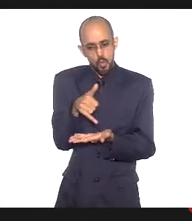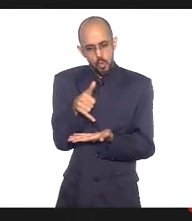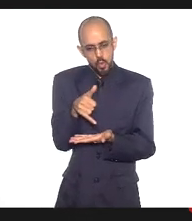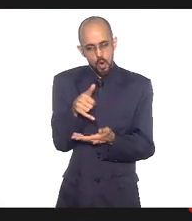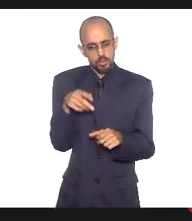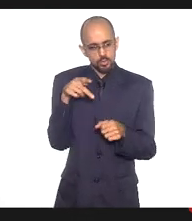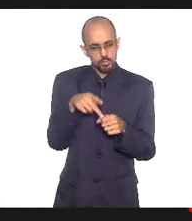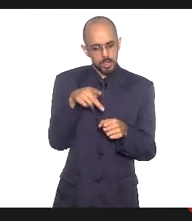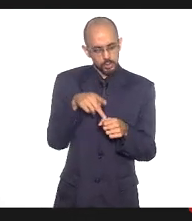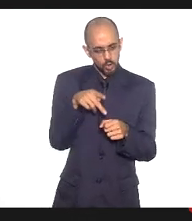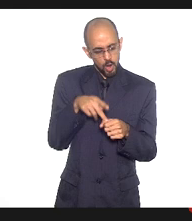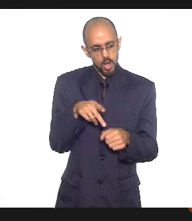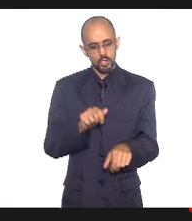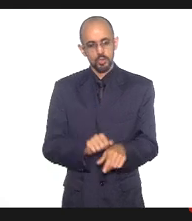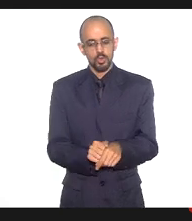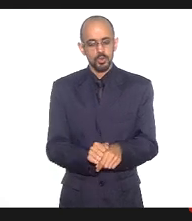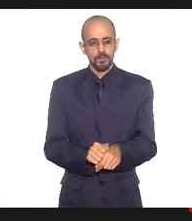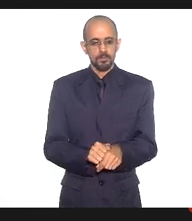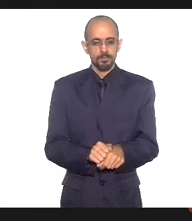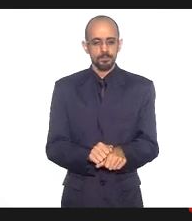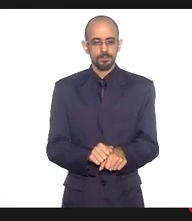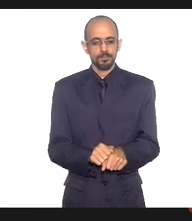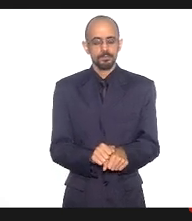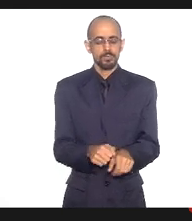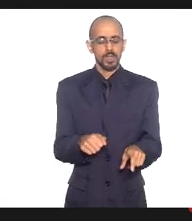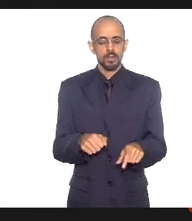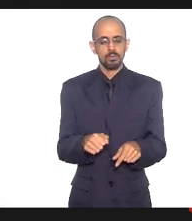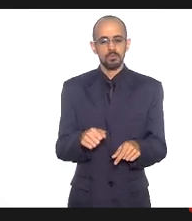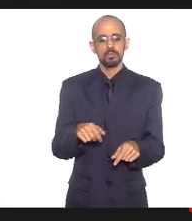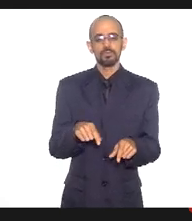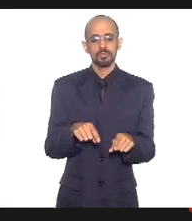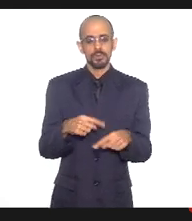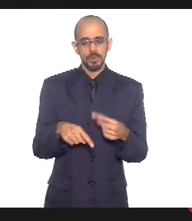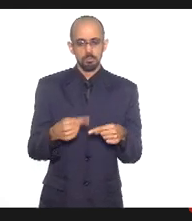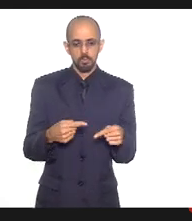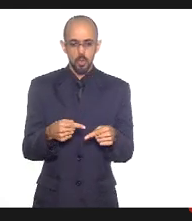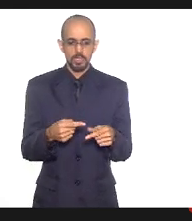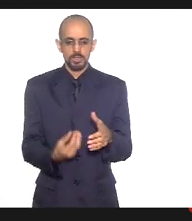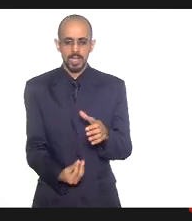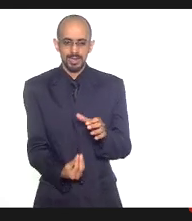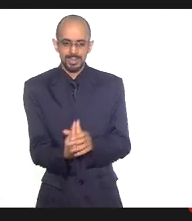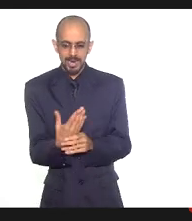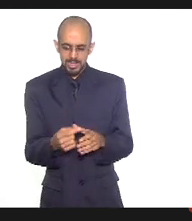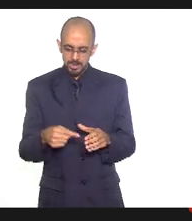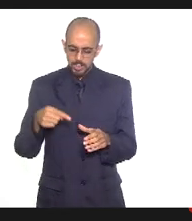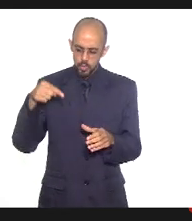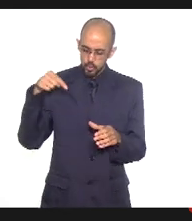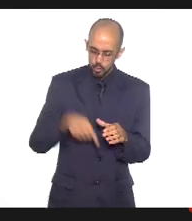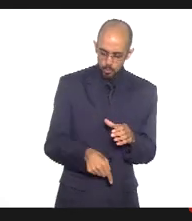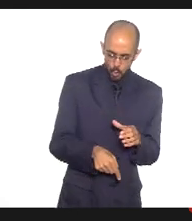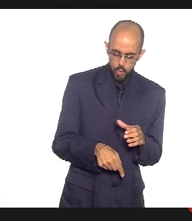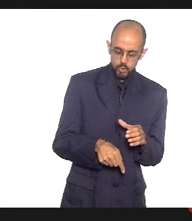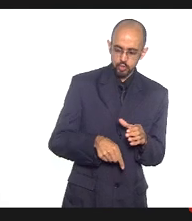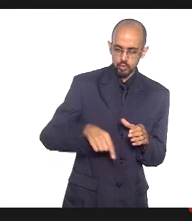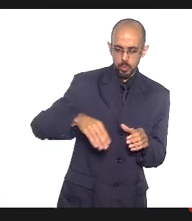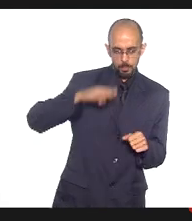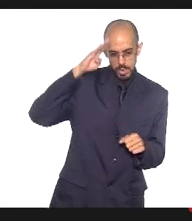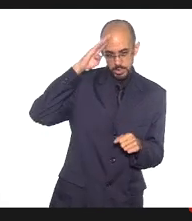reservatório de petróleo, passa pela perfuração do poço pioneiro